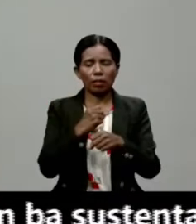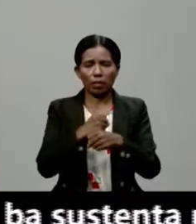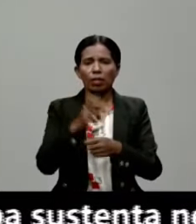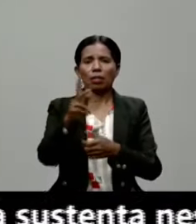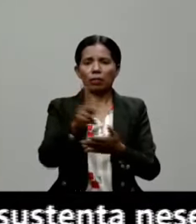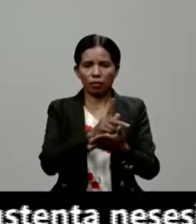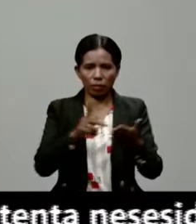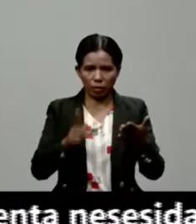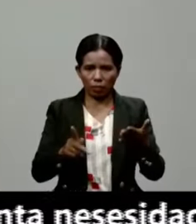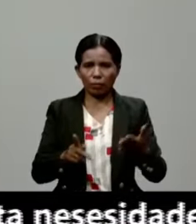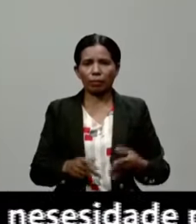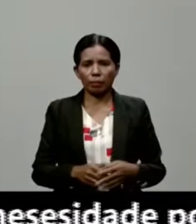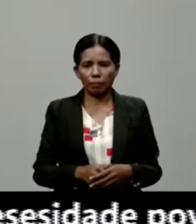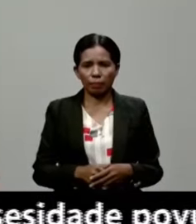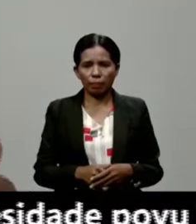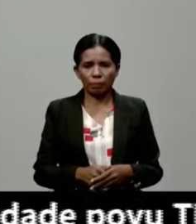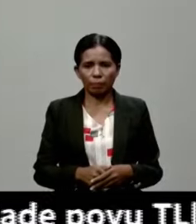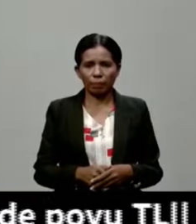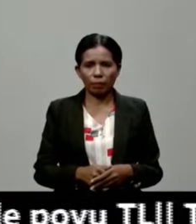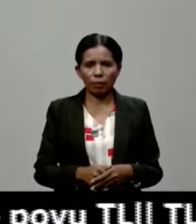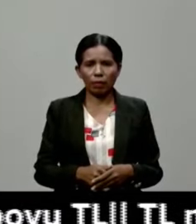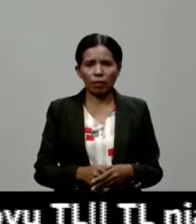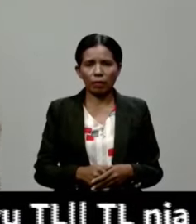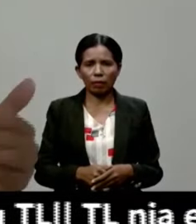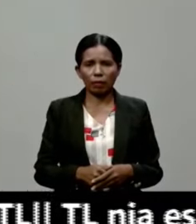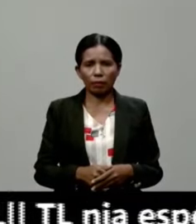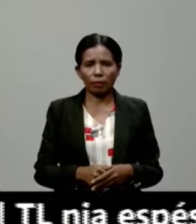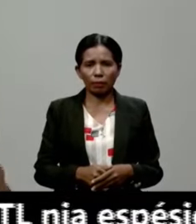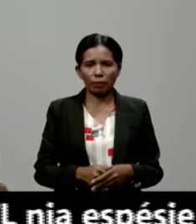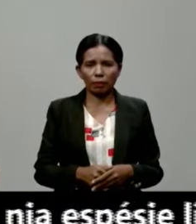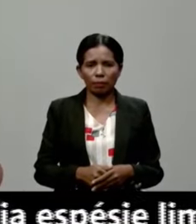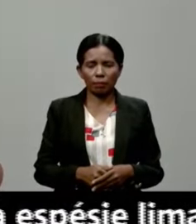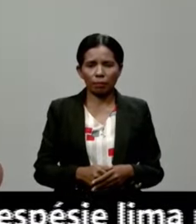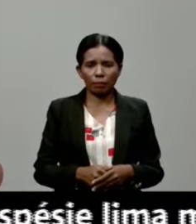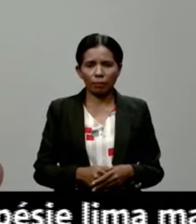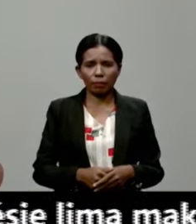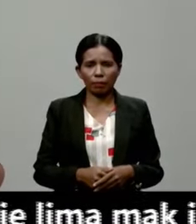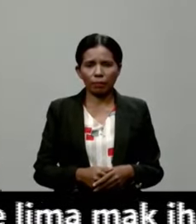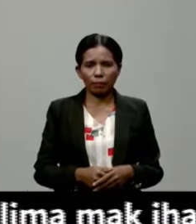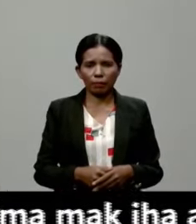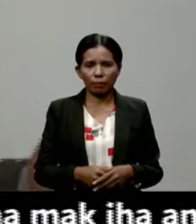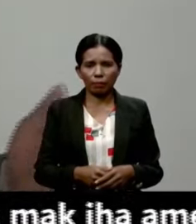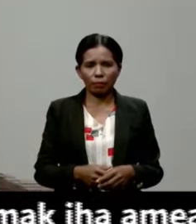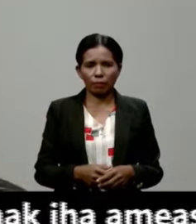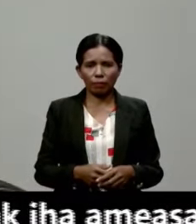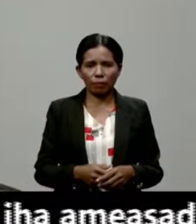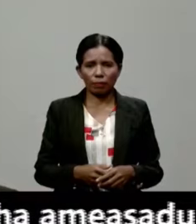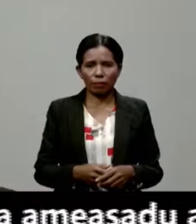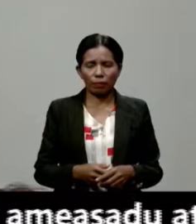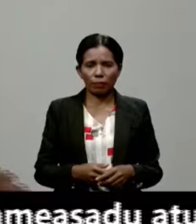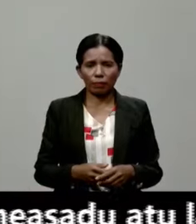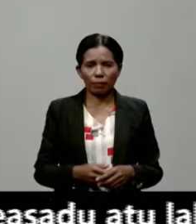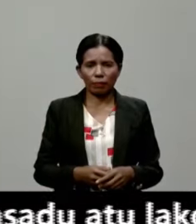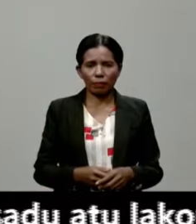mãe, o crime. Mas crime, da nessa foi da Rona e jornal, nem organizado.